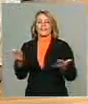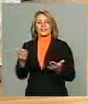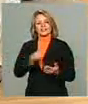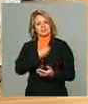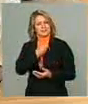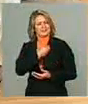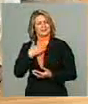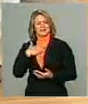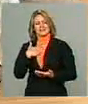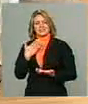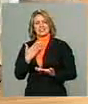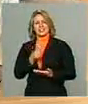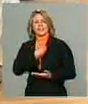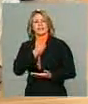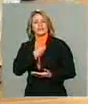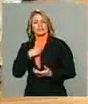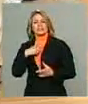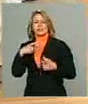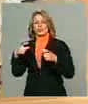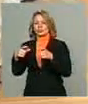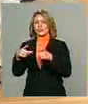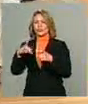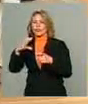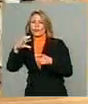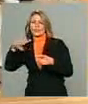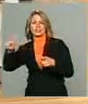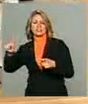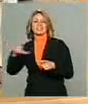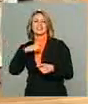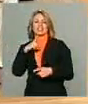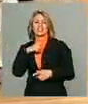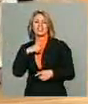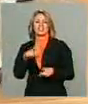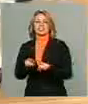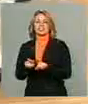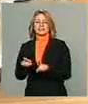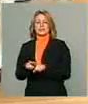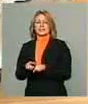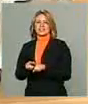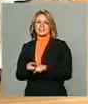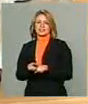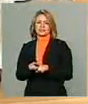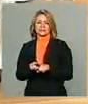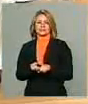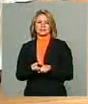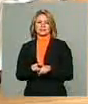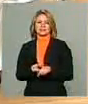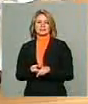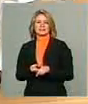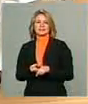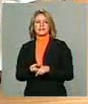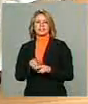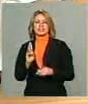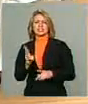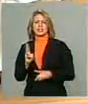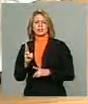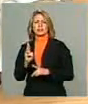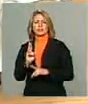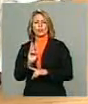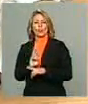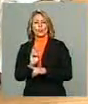eu vivo da eu vivo do C eu eu tenho eu tenho eu tenho uma um resguardo do